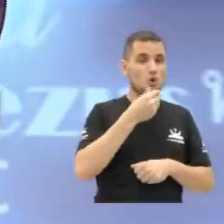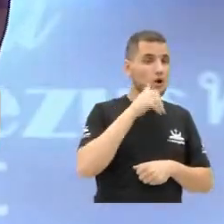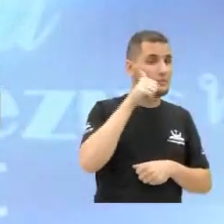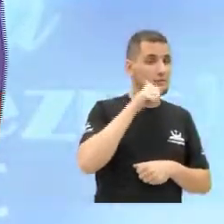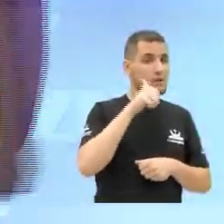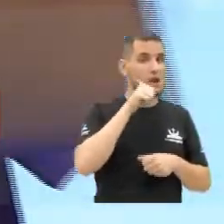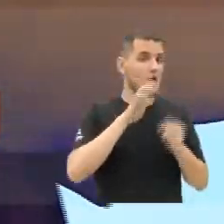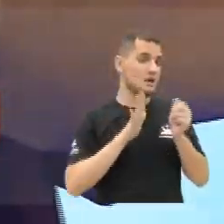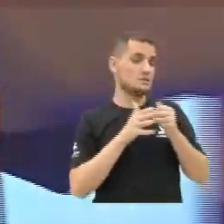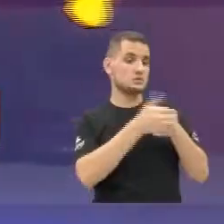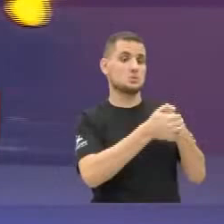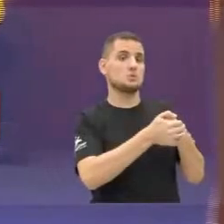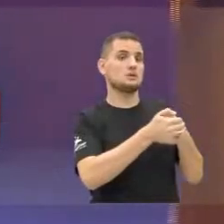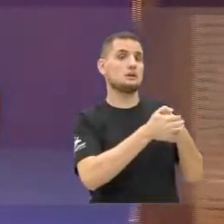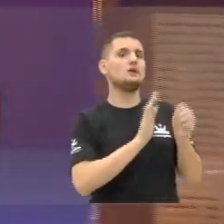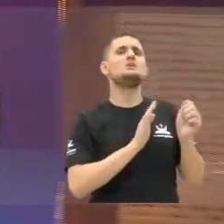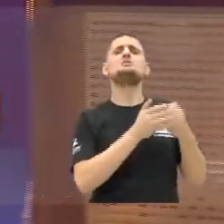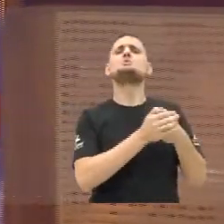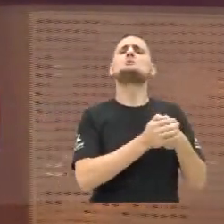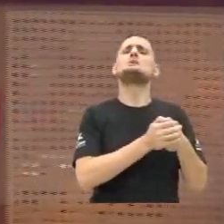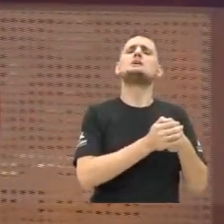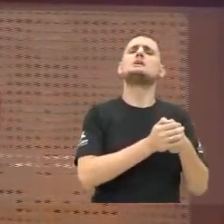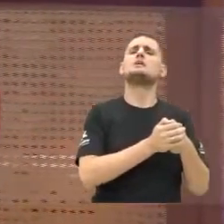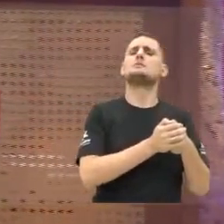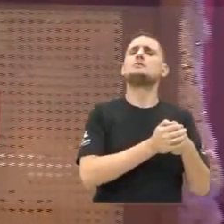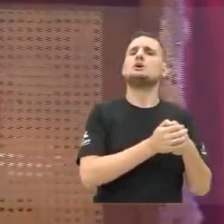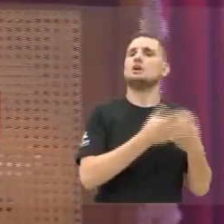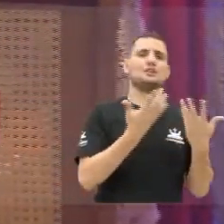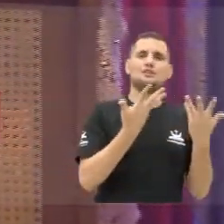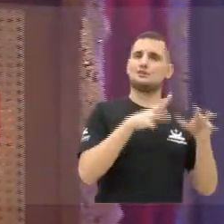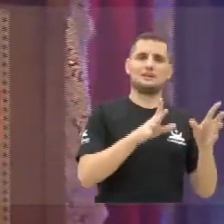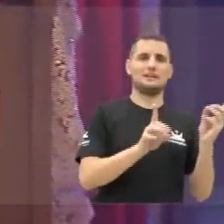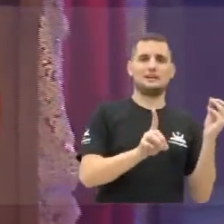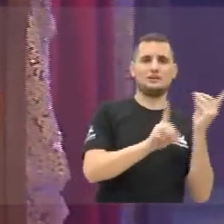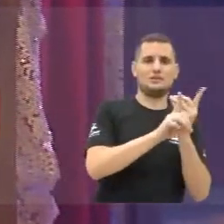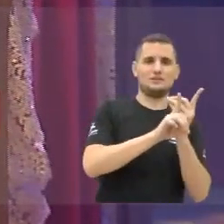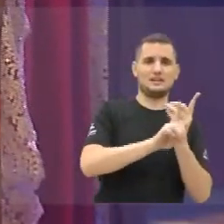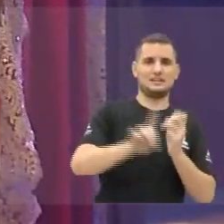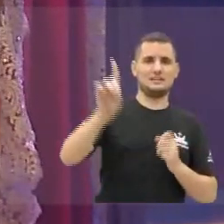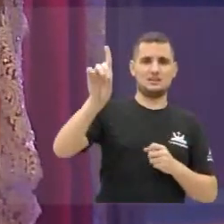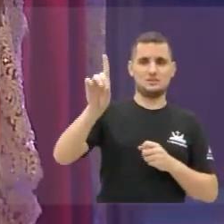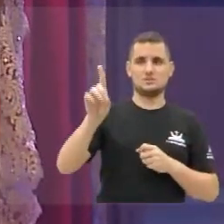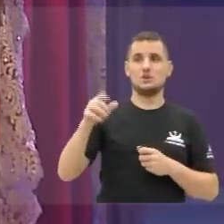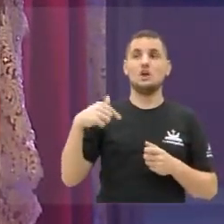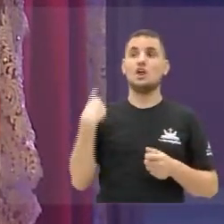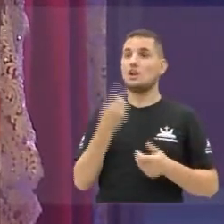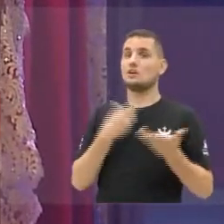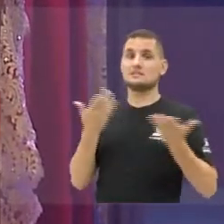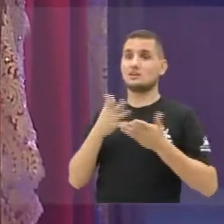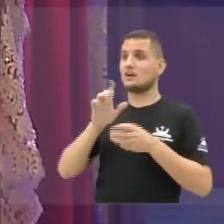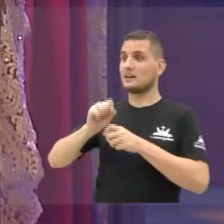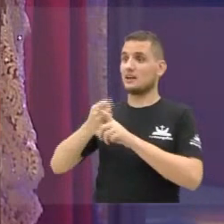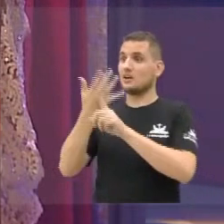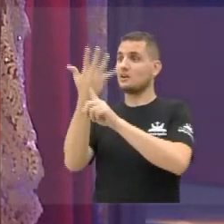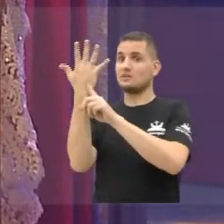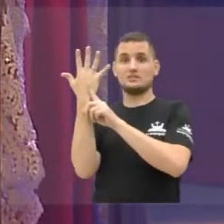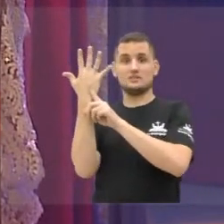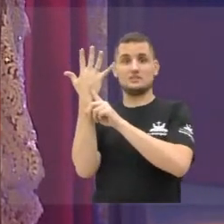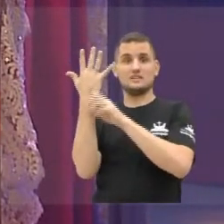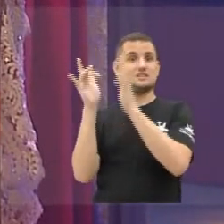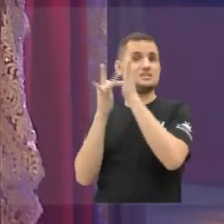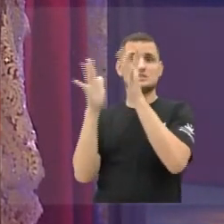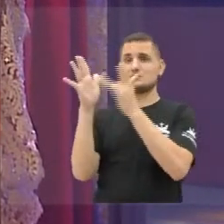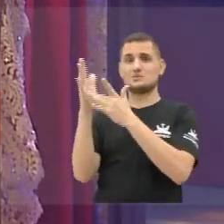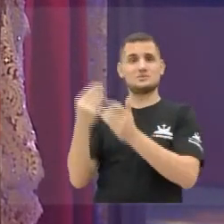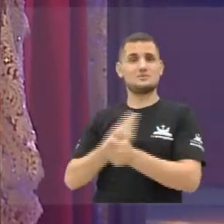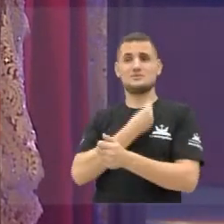e a mulher se esconderam da presença de Deus. Olha aqui, eu estou aqui no Santíssimo Sacramento. Eles se esconderam da presença